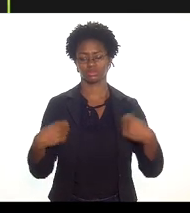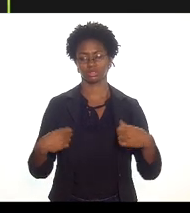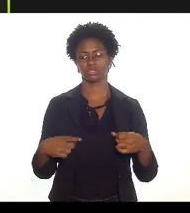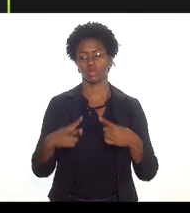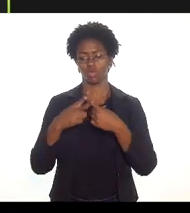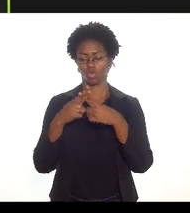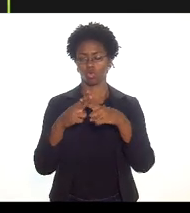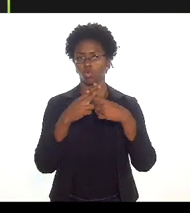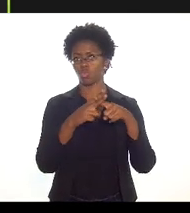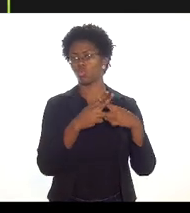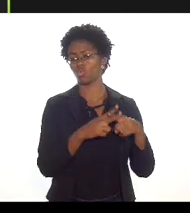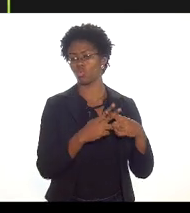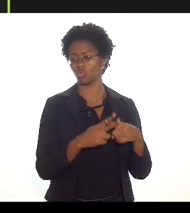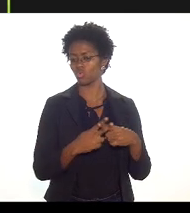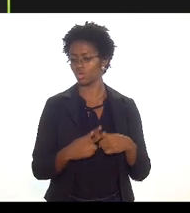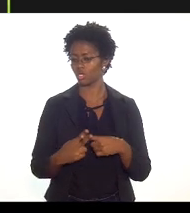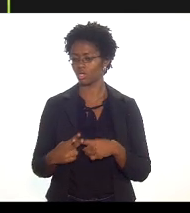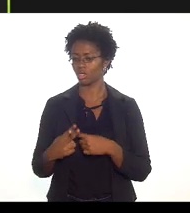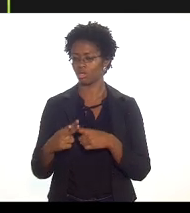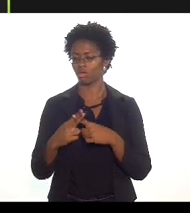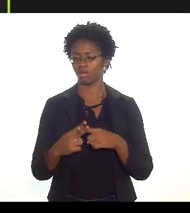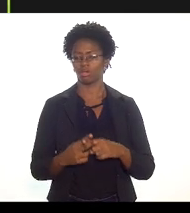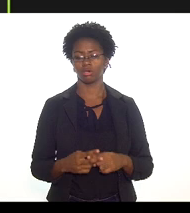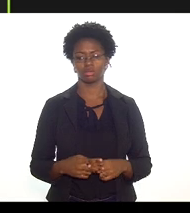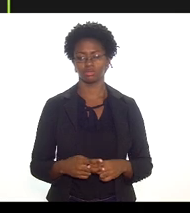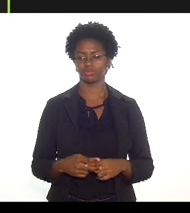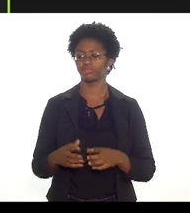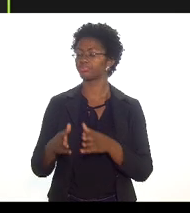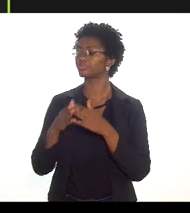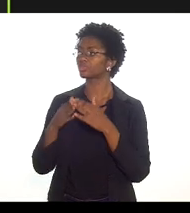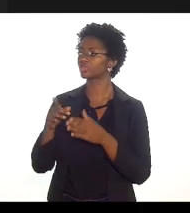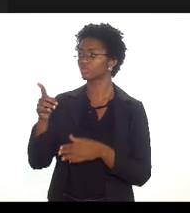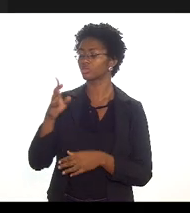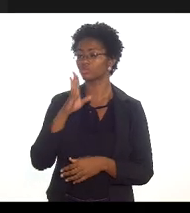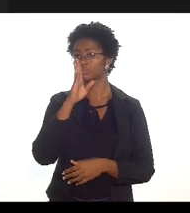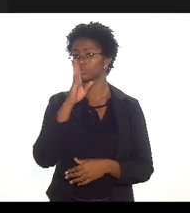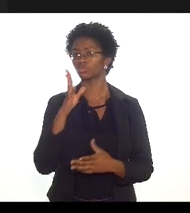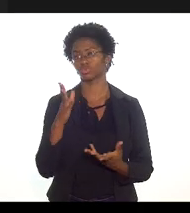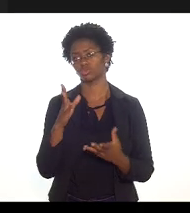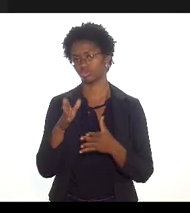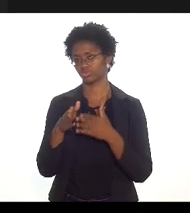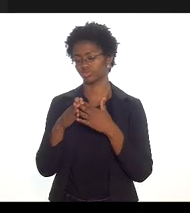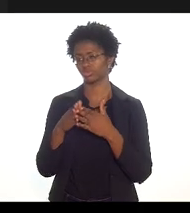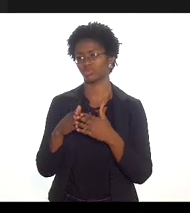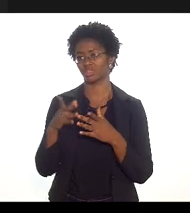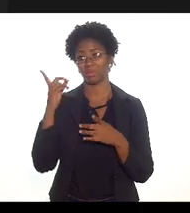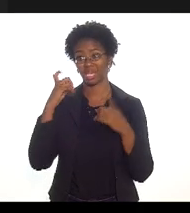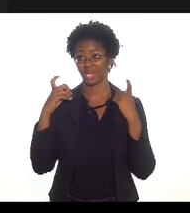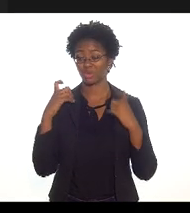né? Lúcia, Lúcia, meu amor, acho que é o seu aberto.